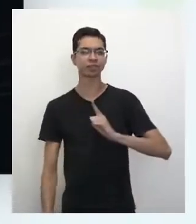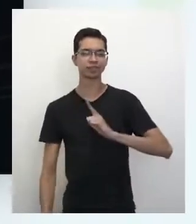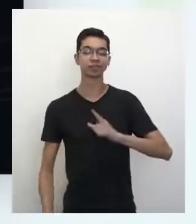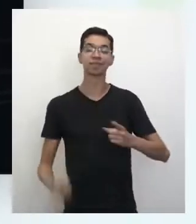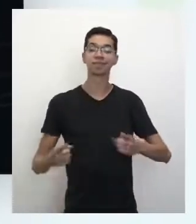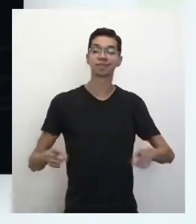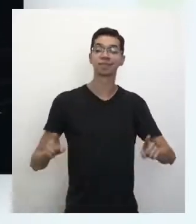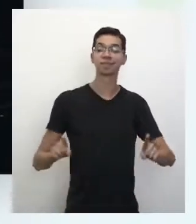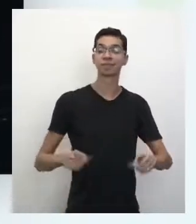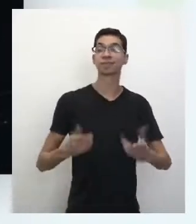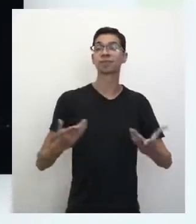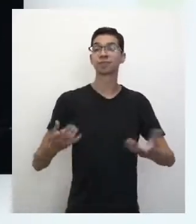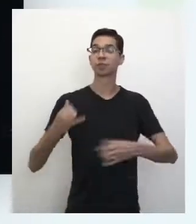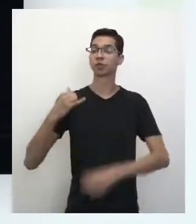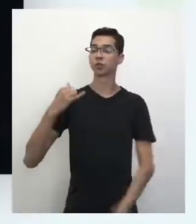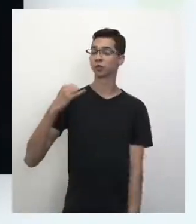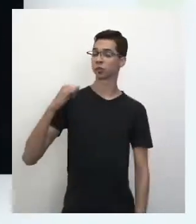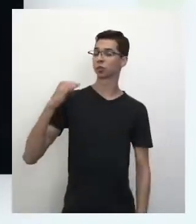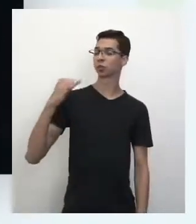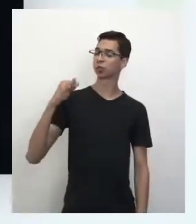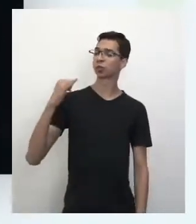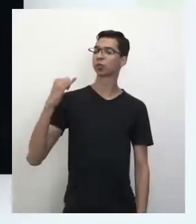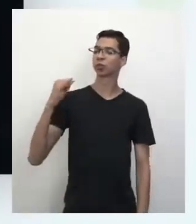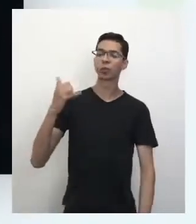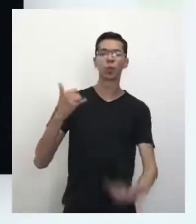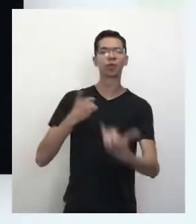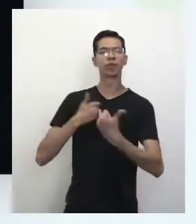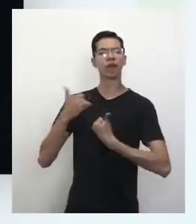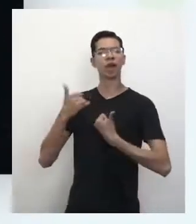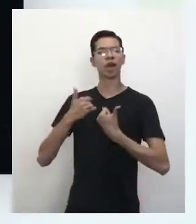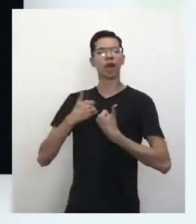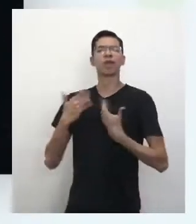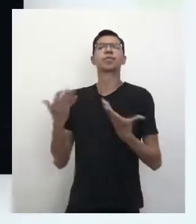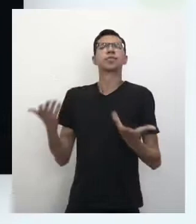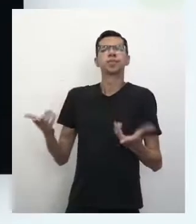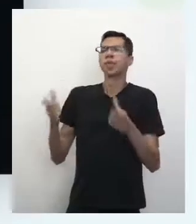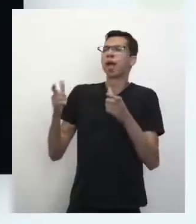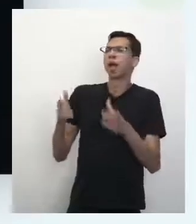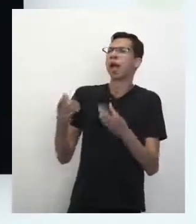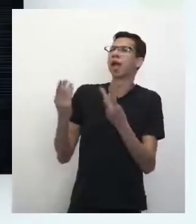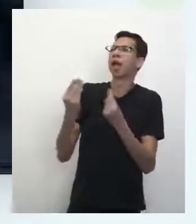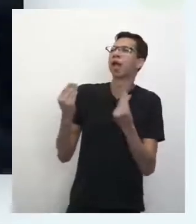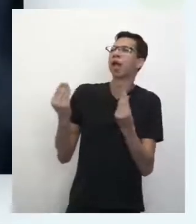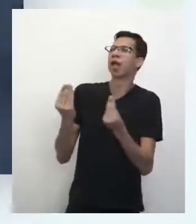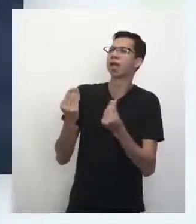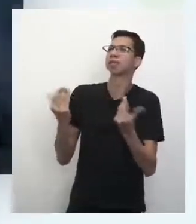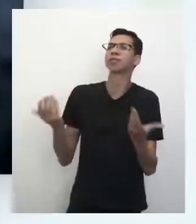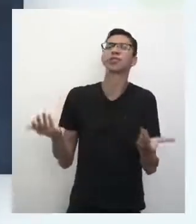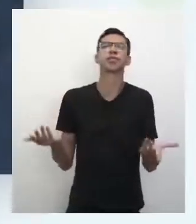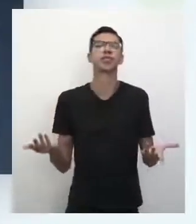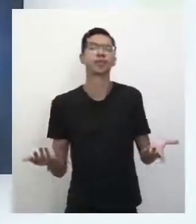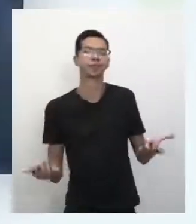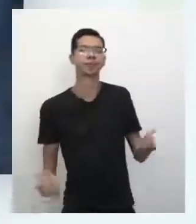Me diz aí de onde você vem,